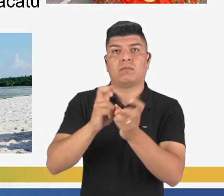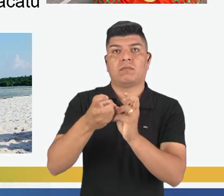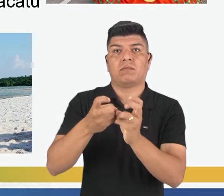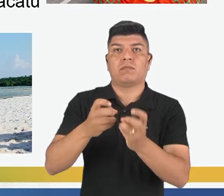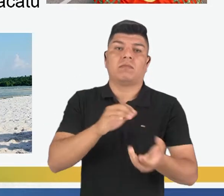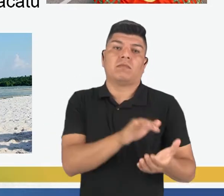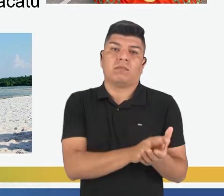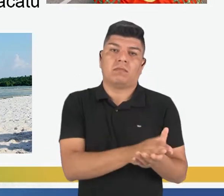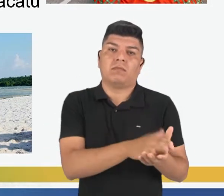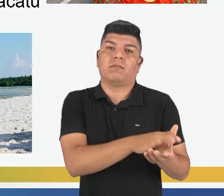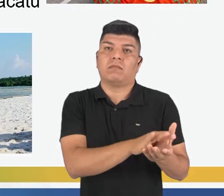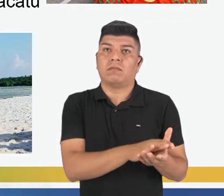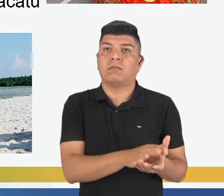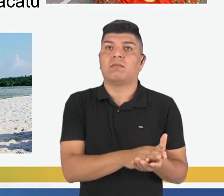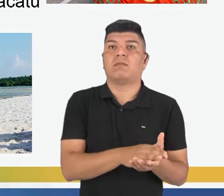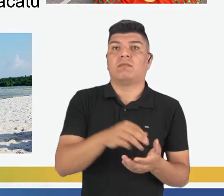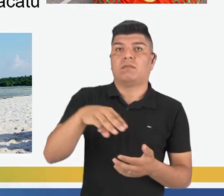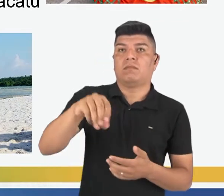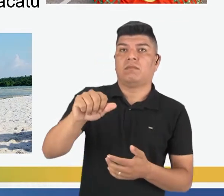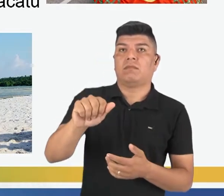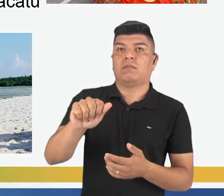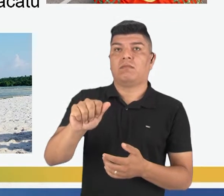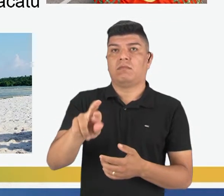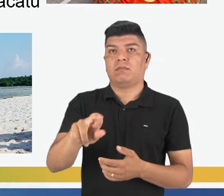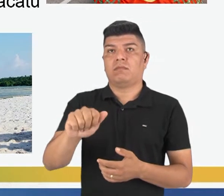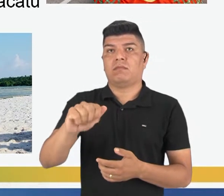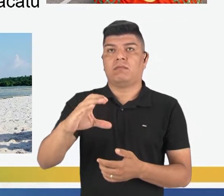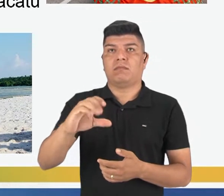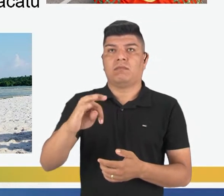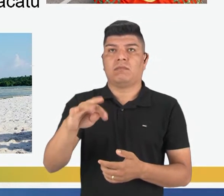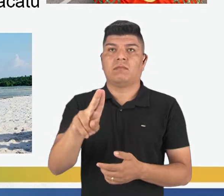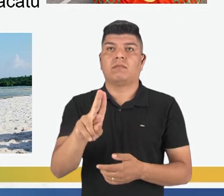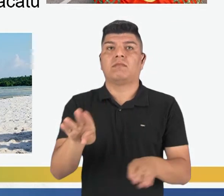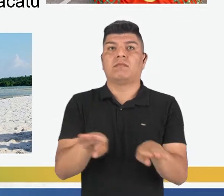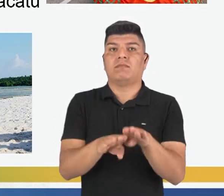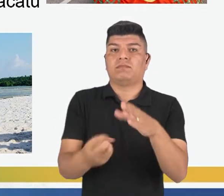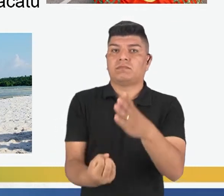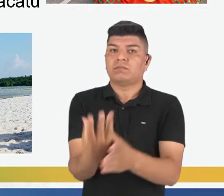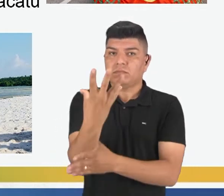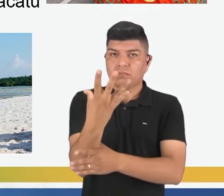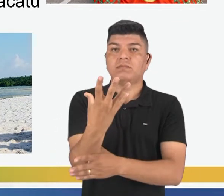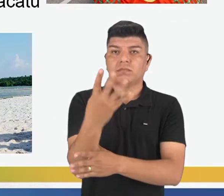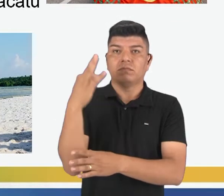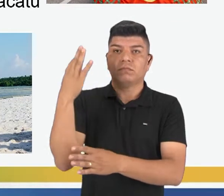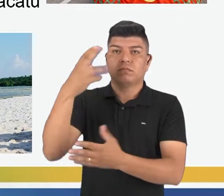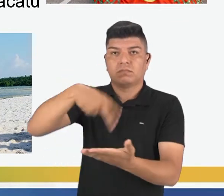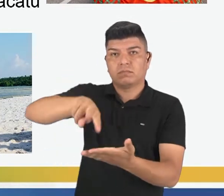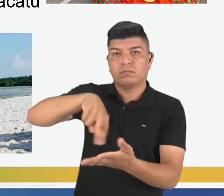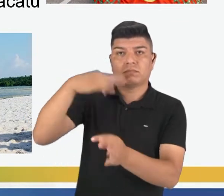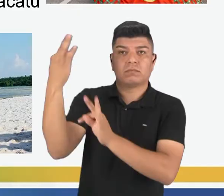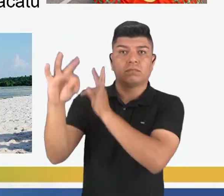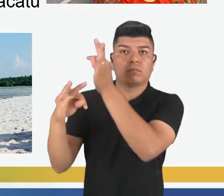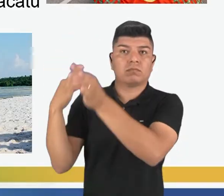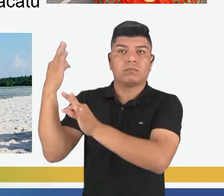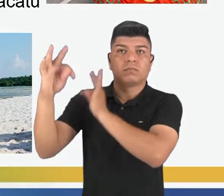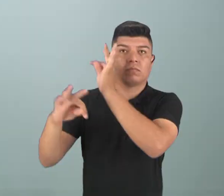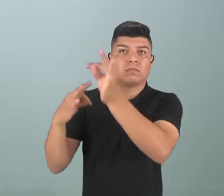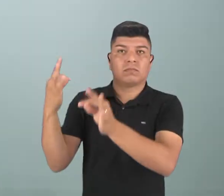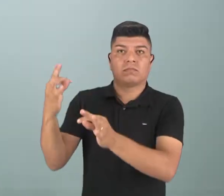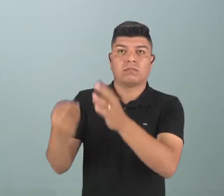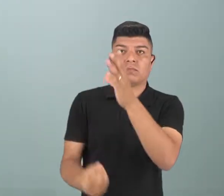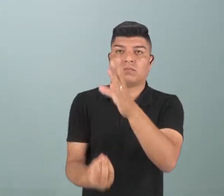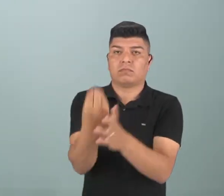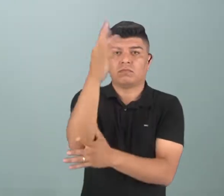samba de roda, o maracatu, que são origens, né, danças folclóricas brasileiras de origem